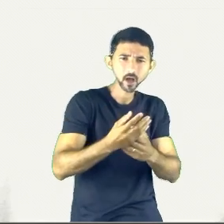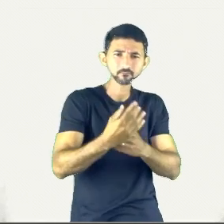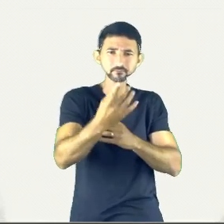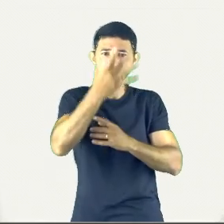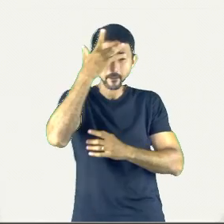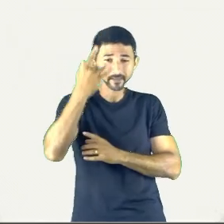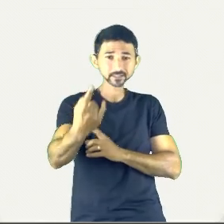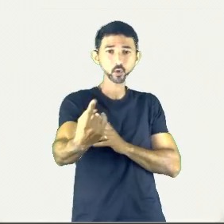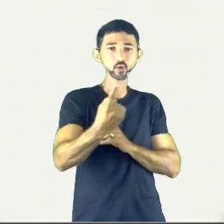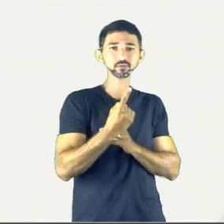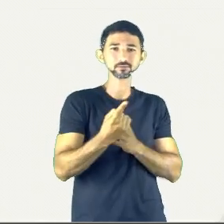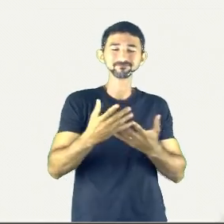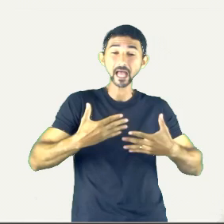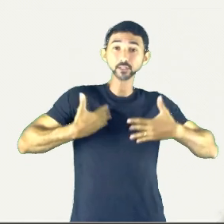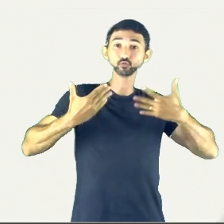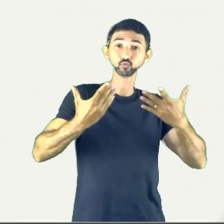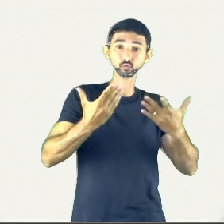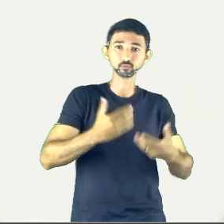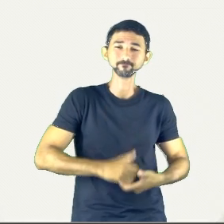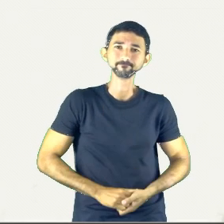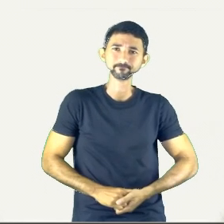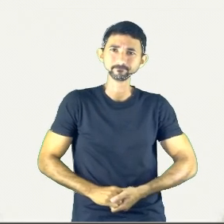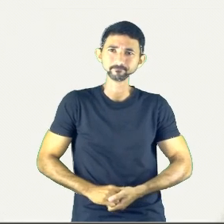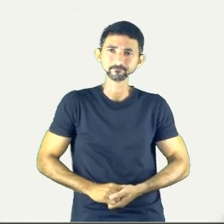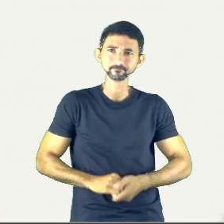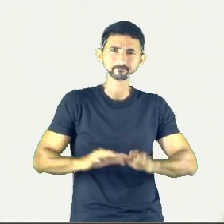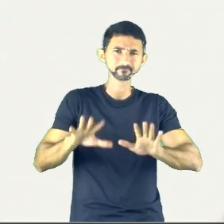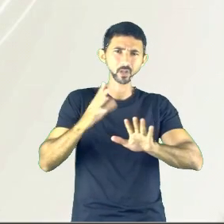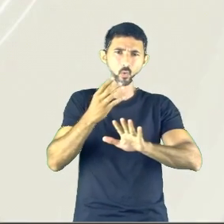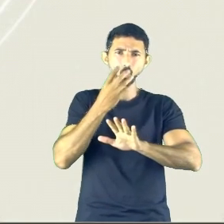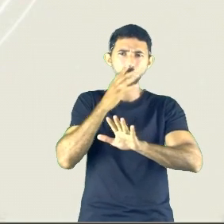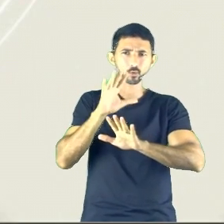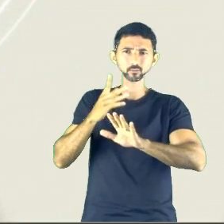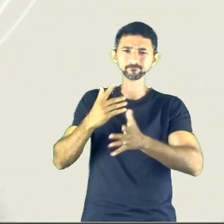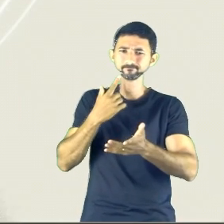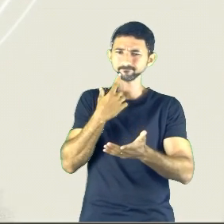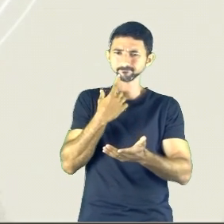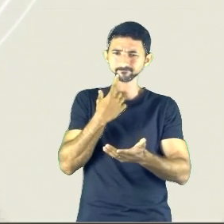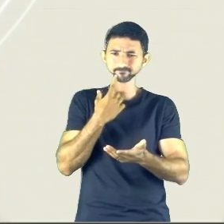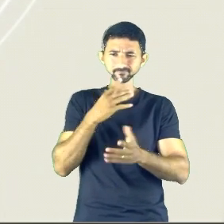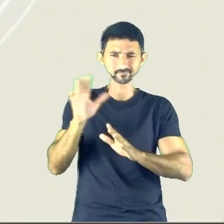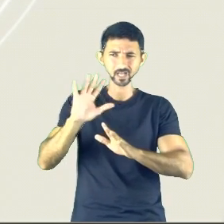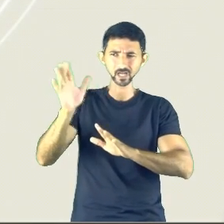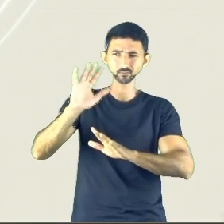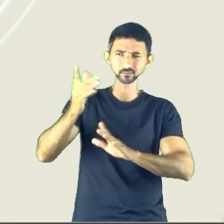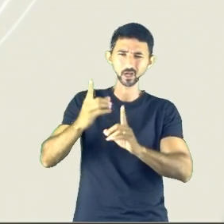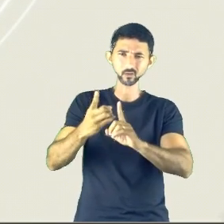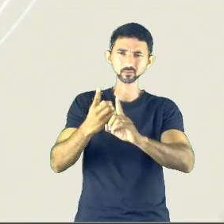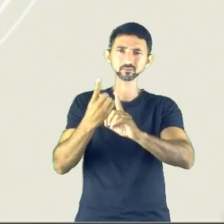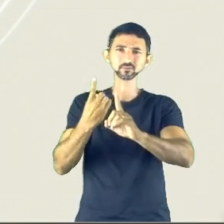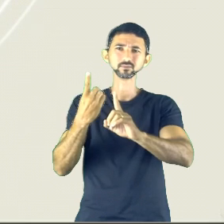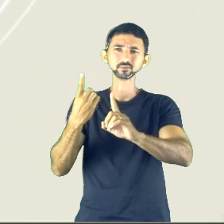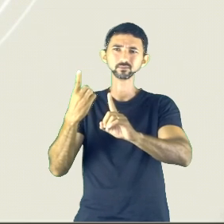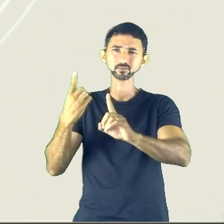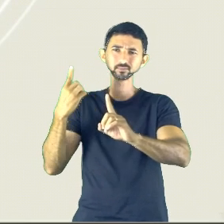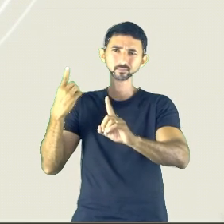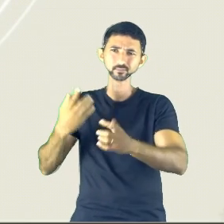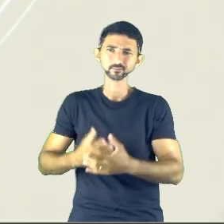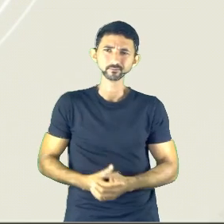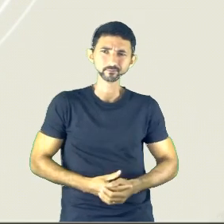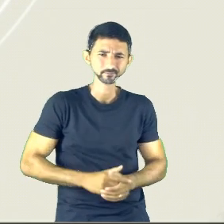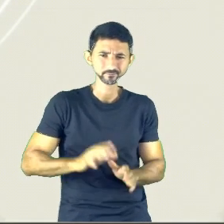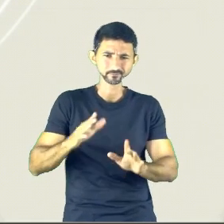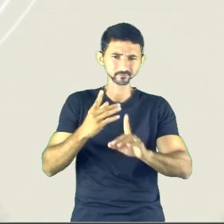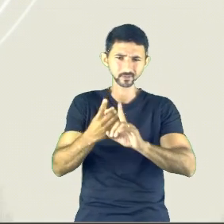uma coleira que é para eu não assustar as pessoas que vêm visitá-lo. O lobo despediu-se do amigo